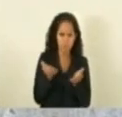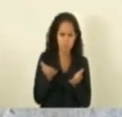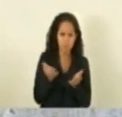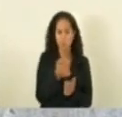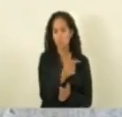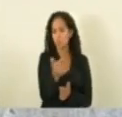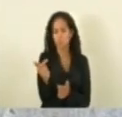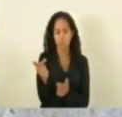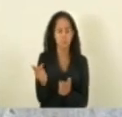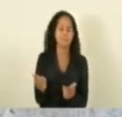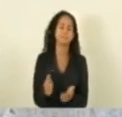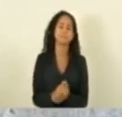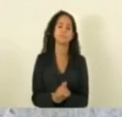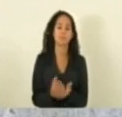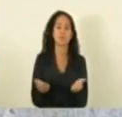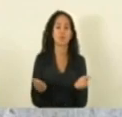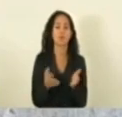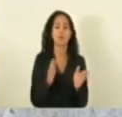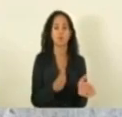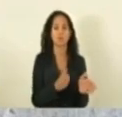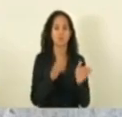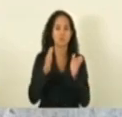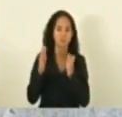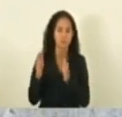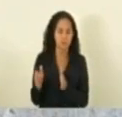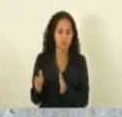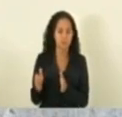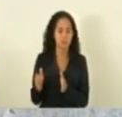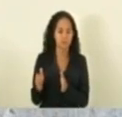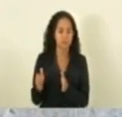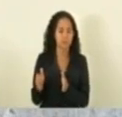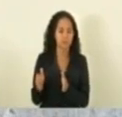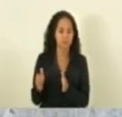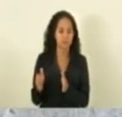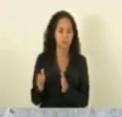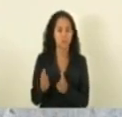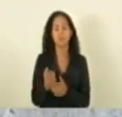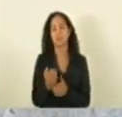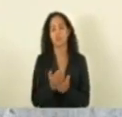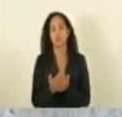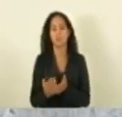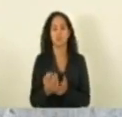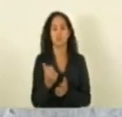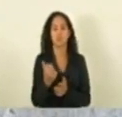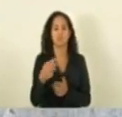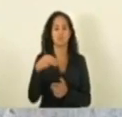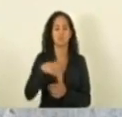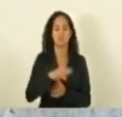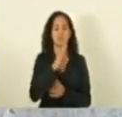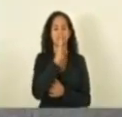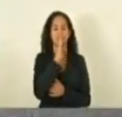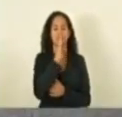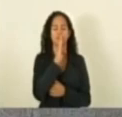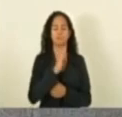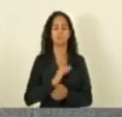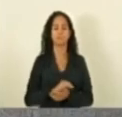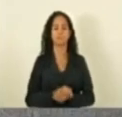Não havendo, passamos. Passar um minuto de silêncio. Só vive o